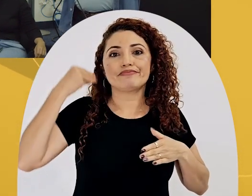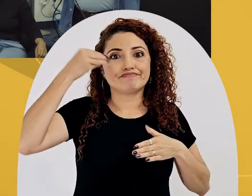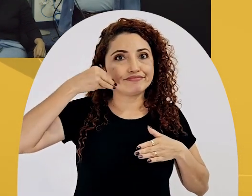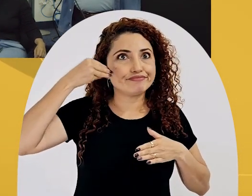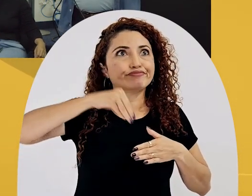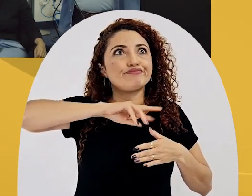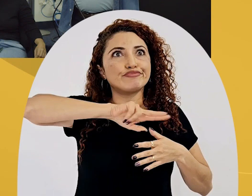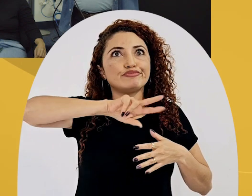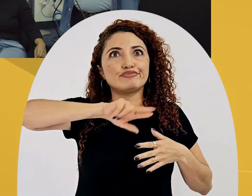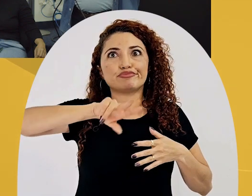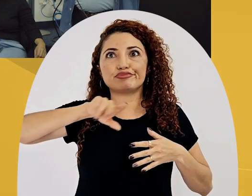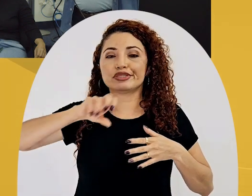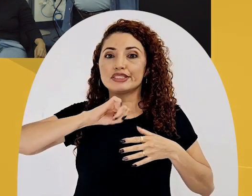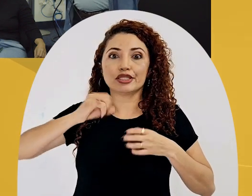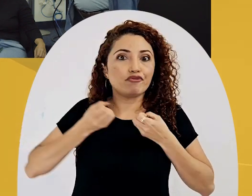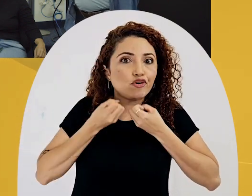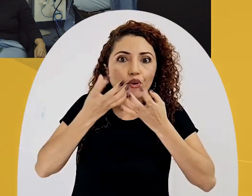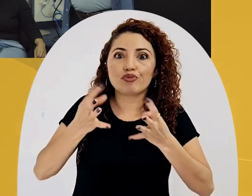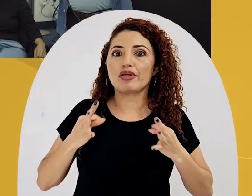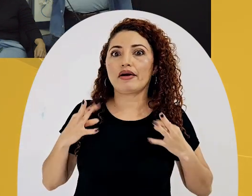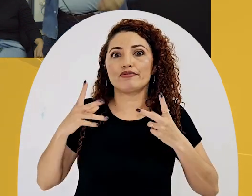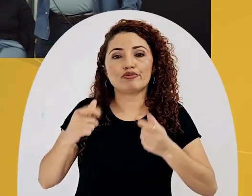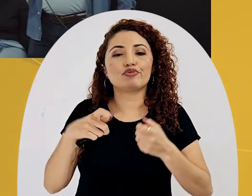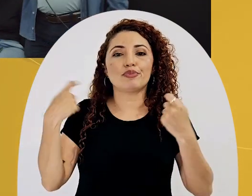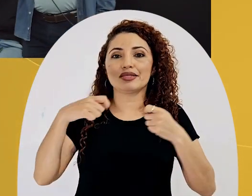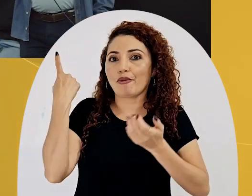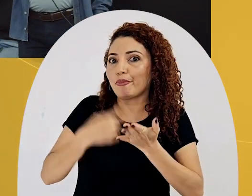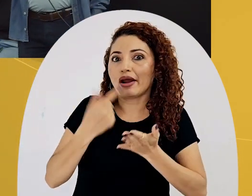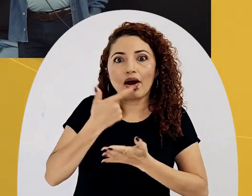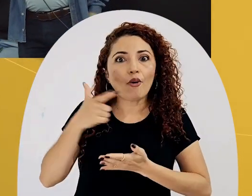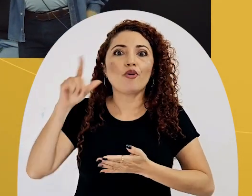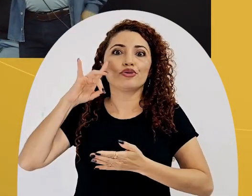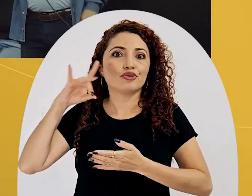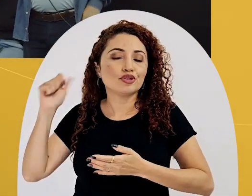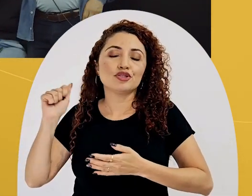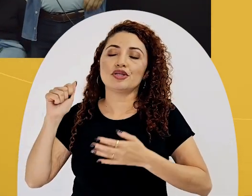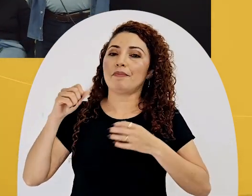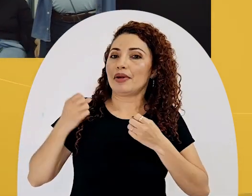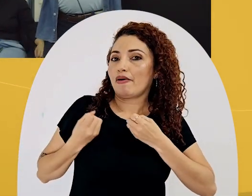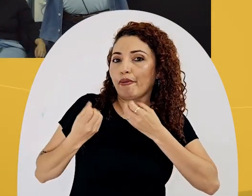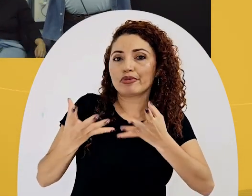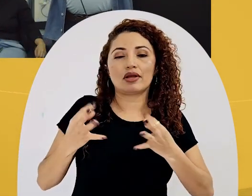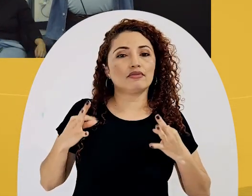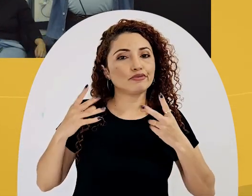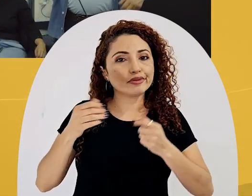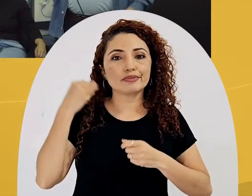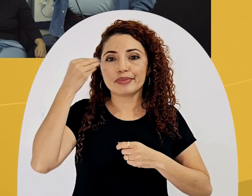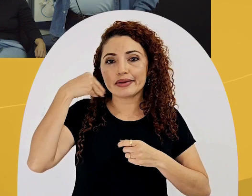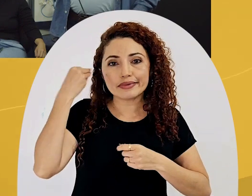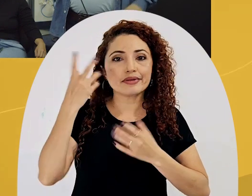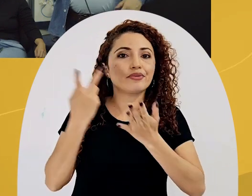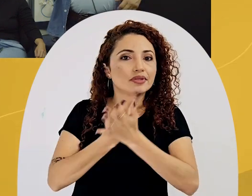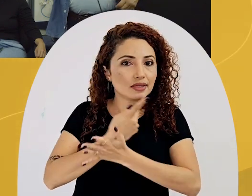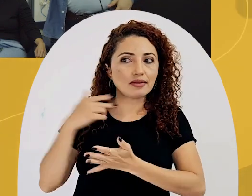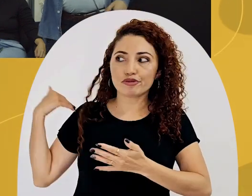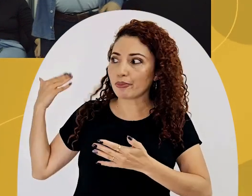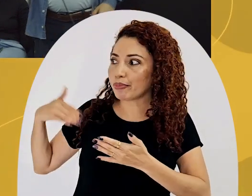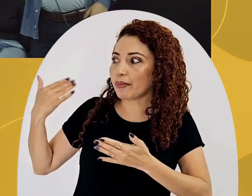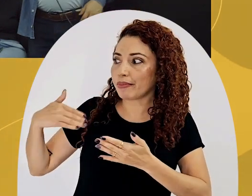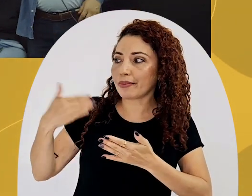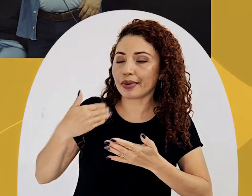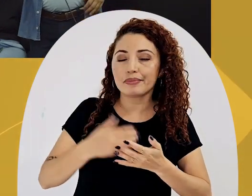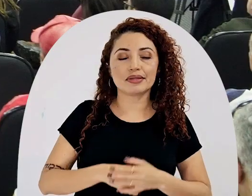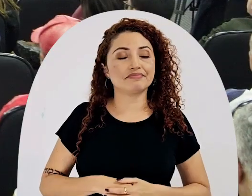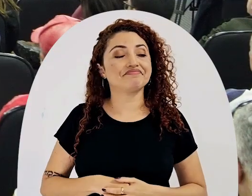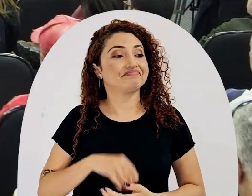que a gente for ficar aqui, teríamos que marcar um outro papo para a gente falar sobre isso, que são vários atravessamentos que a gente